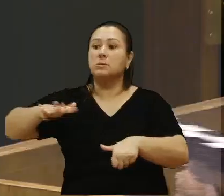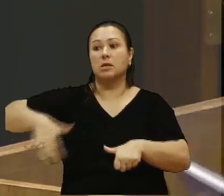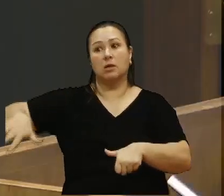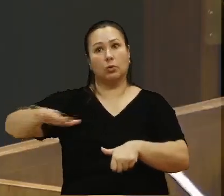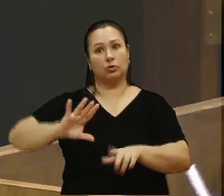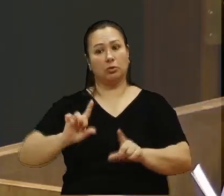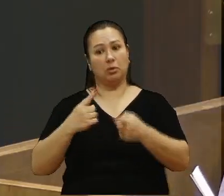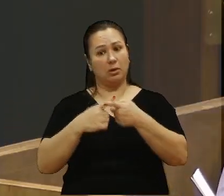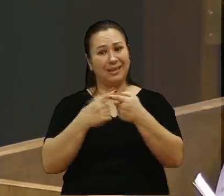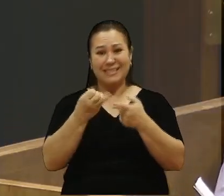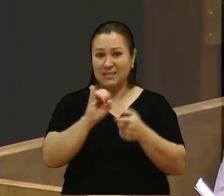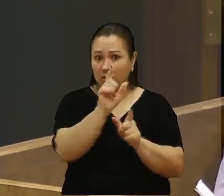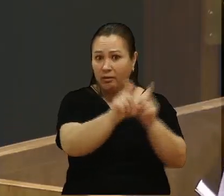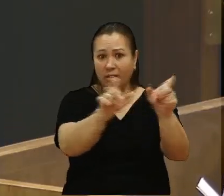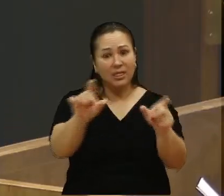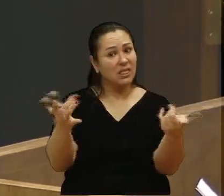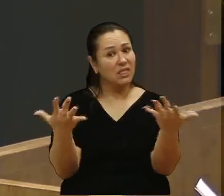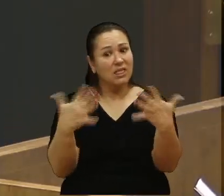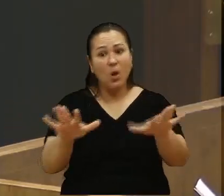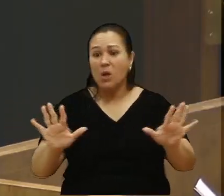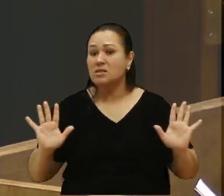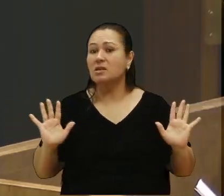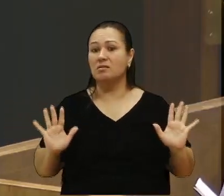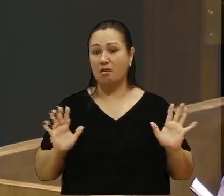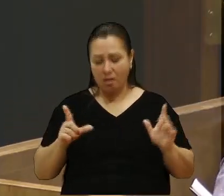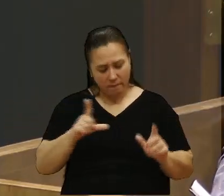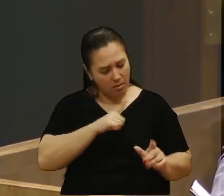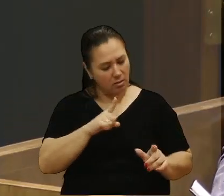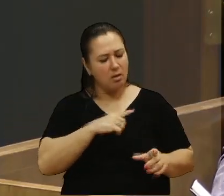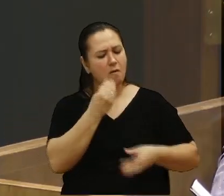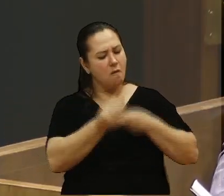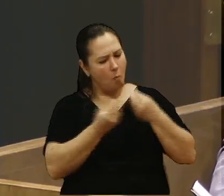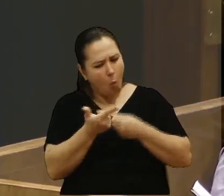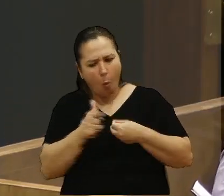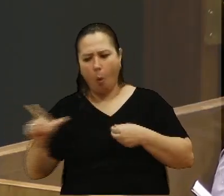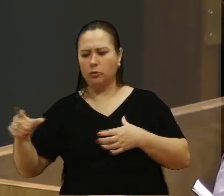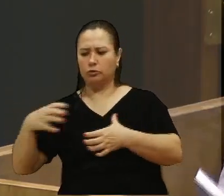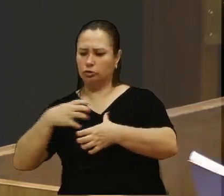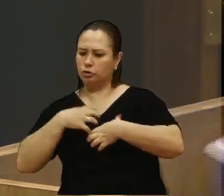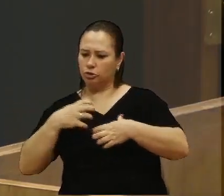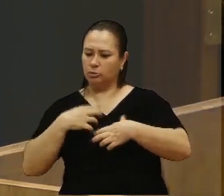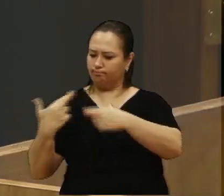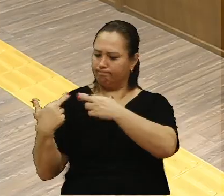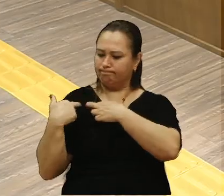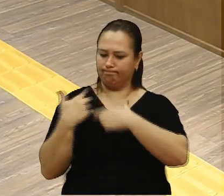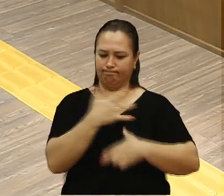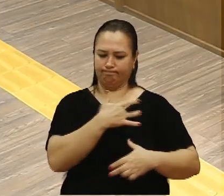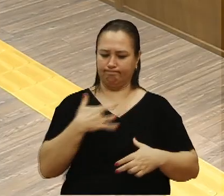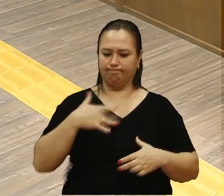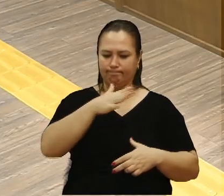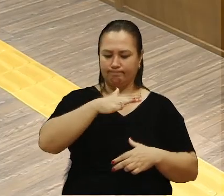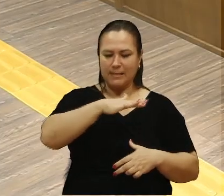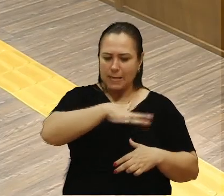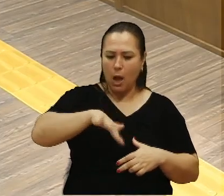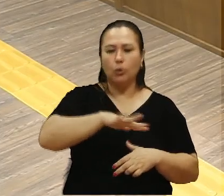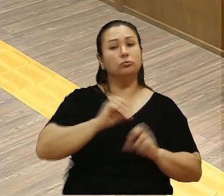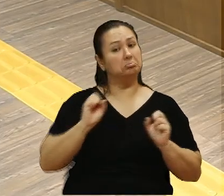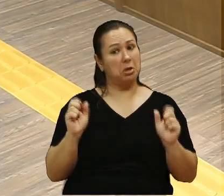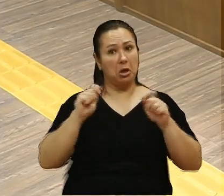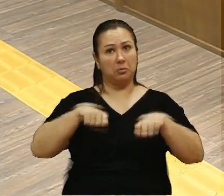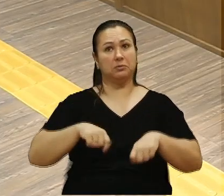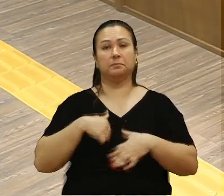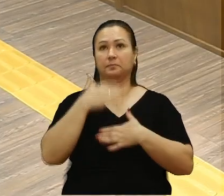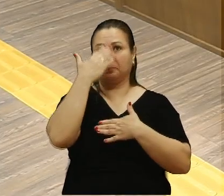outras possibilidades de responsabilização da gestão da saúde podem acontecer. Muito obrigado. Devolvo os trabalhos